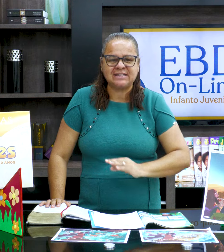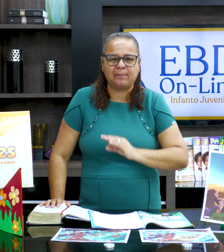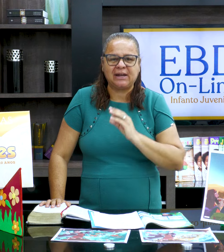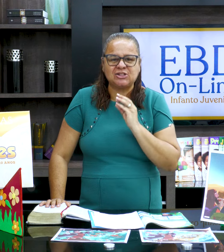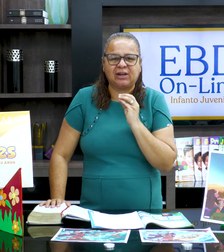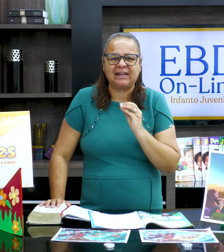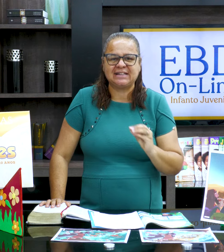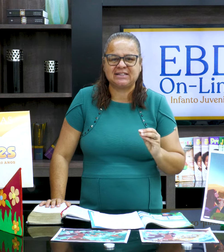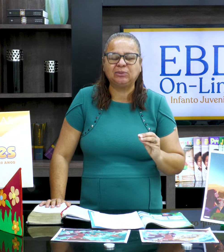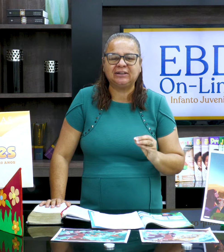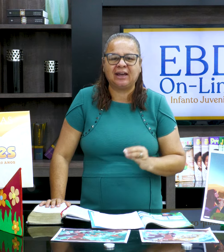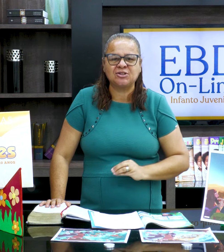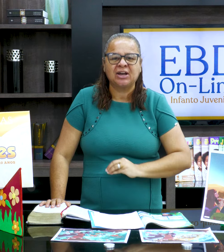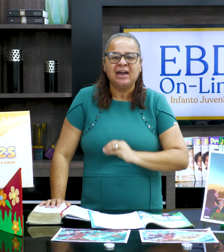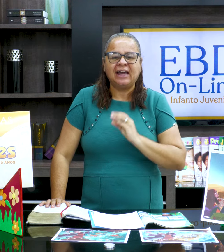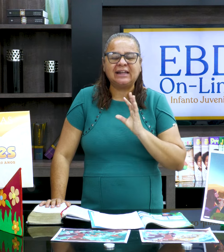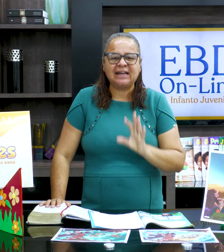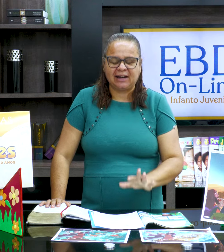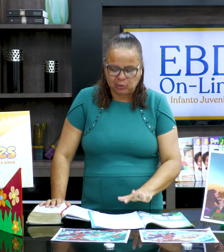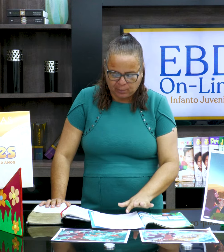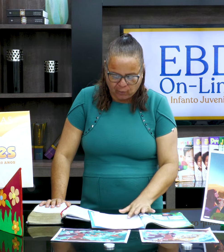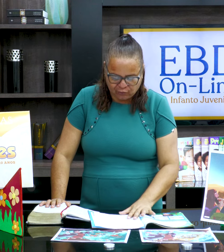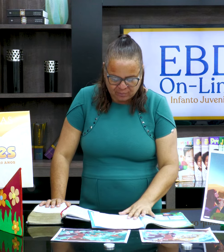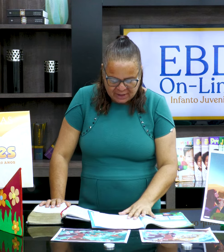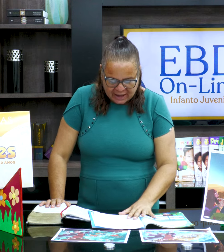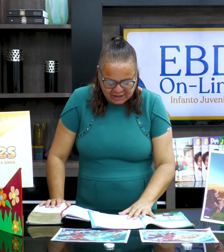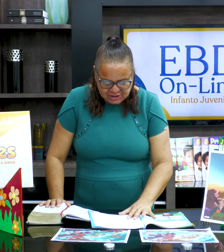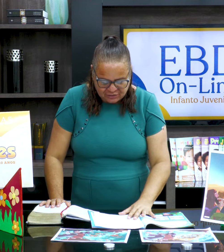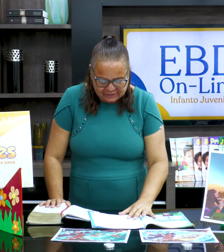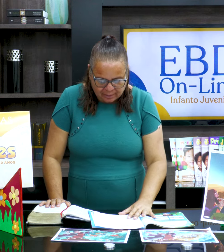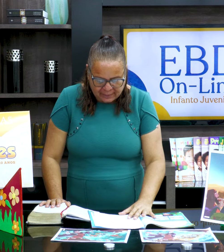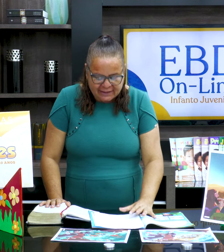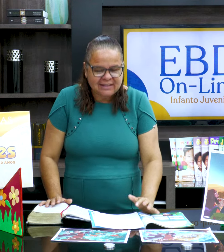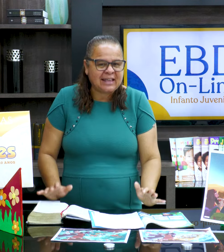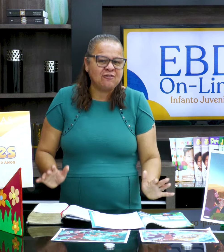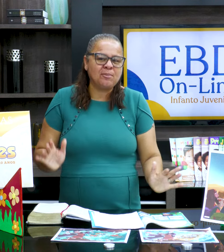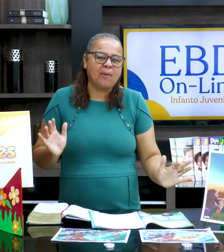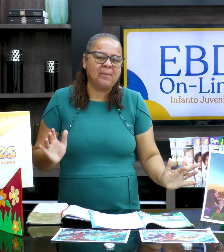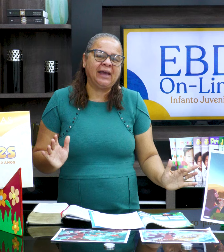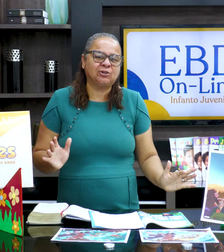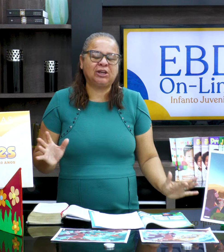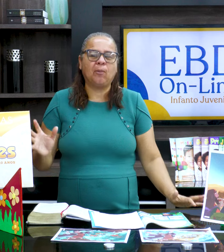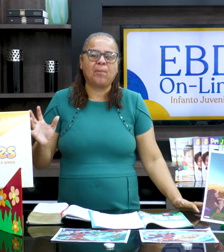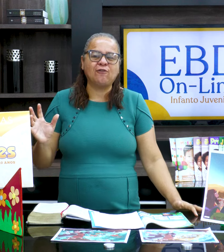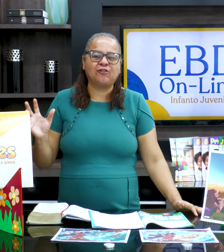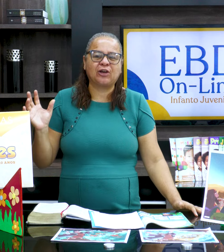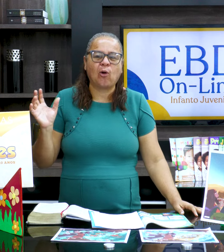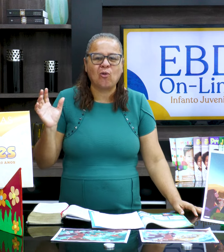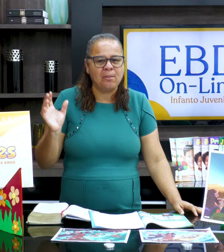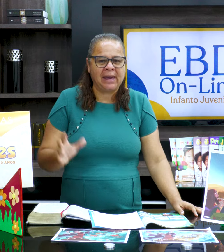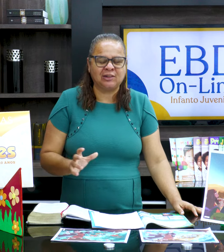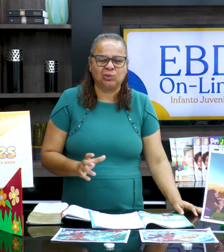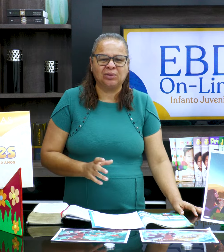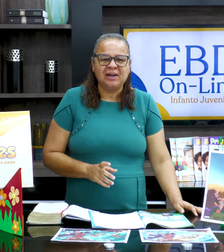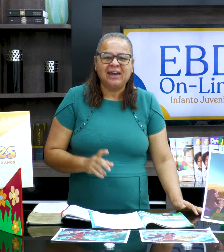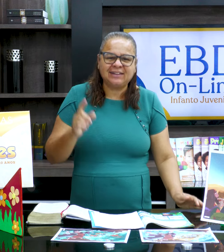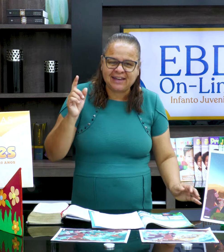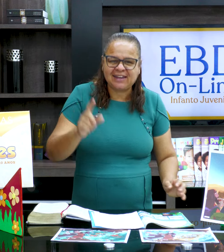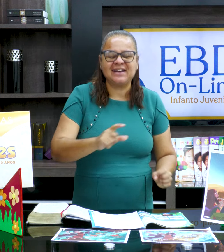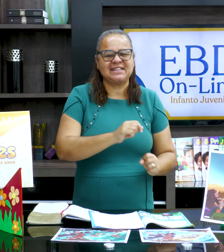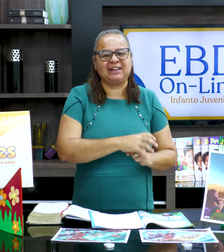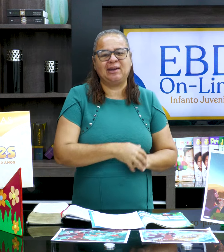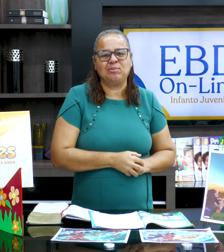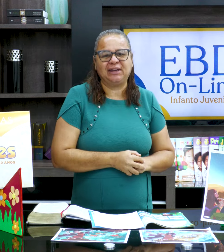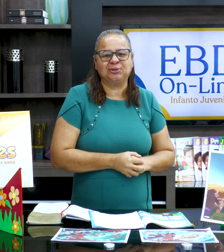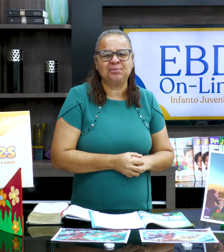estava recebendo as orientaç de Deus e liderando o povo a gente vê também que tem momento que o povo ficou com medo e